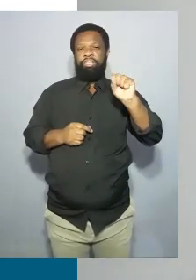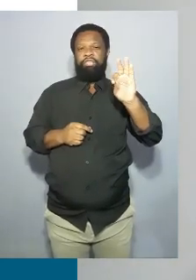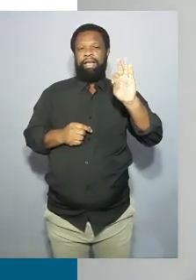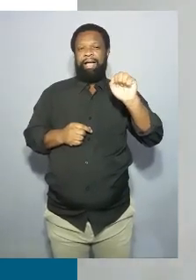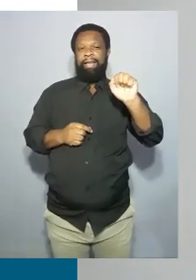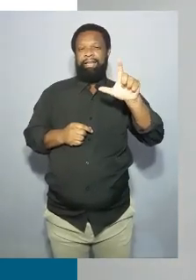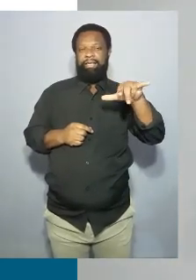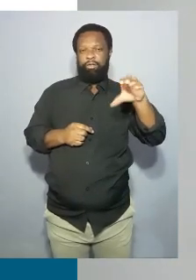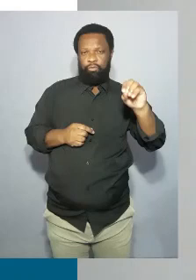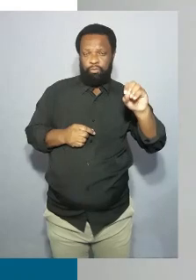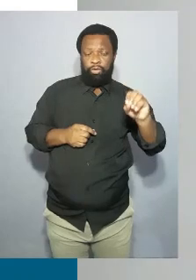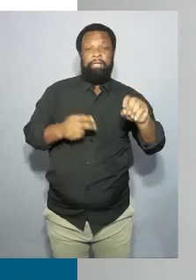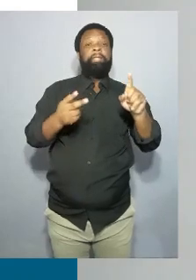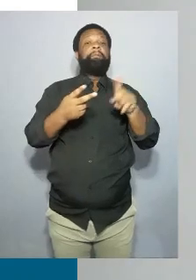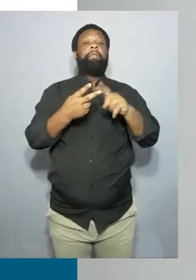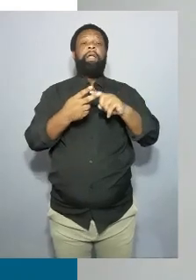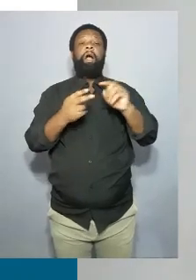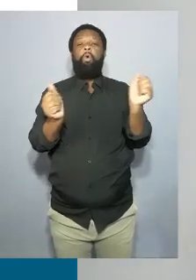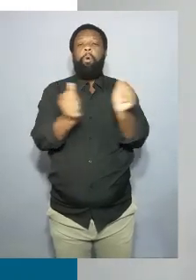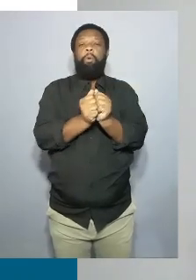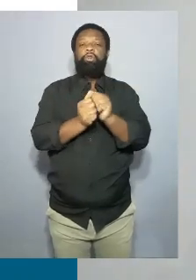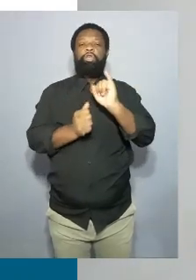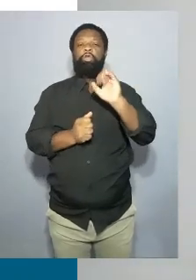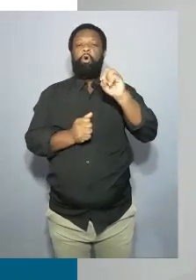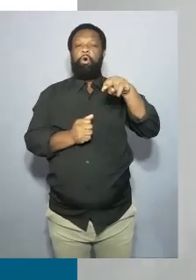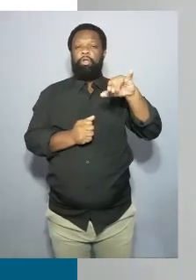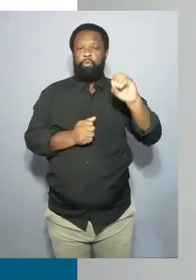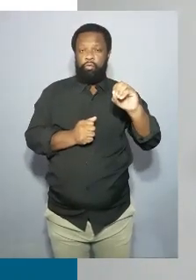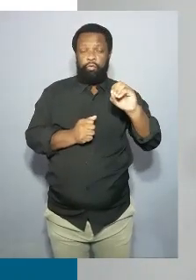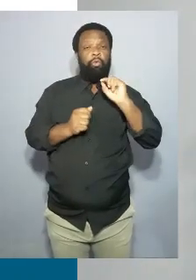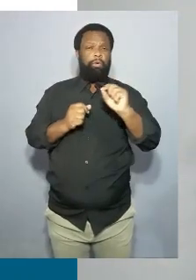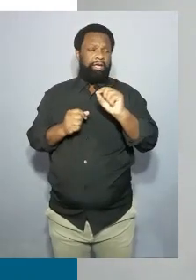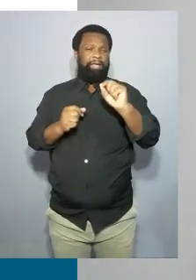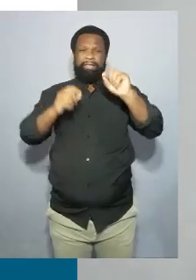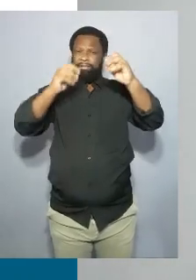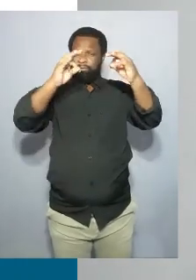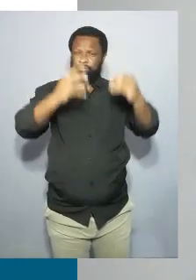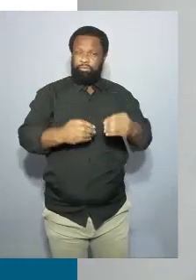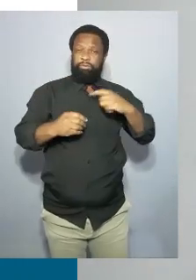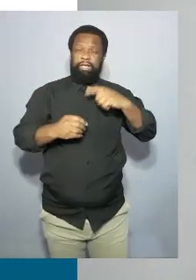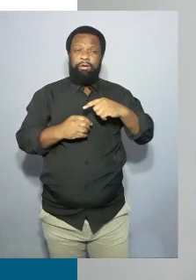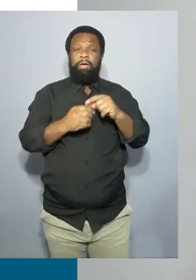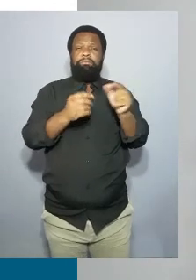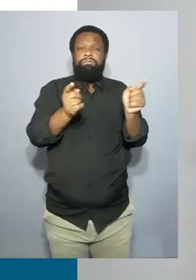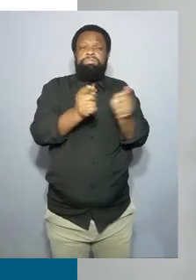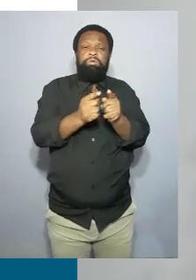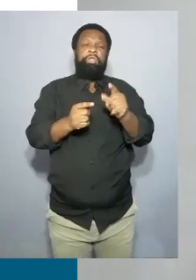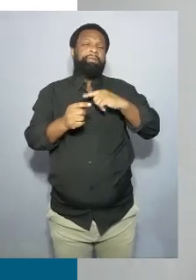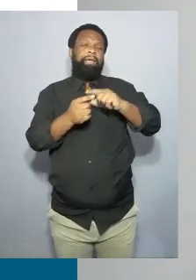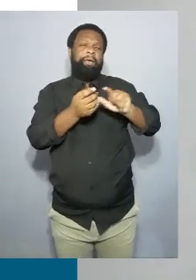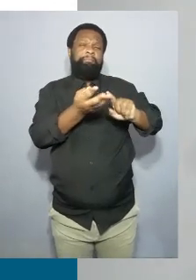Bom, todos os compostos iônicos, eles possuem um retículo cristalino. Esse retículo cristalino pode apresentar